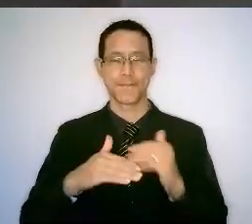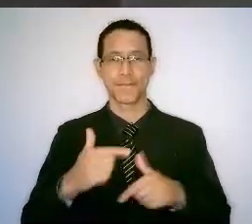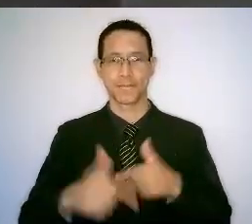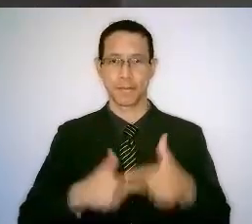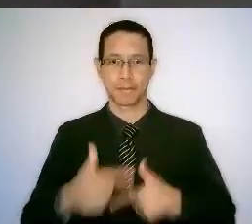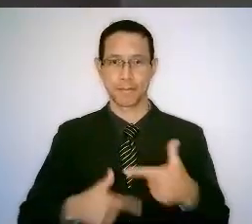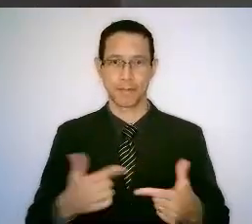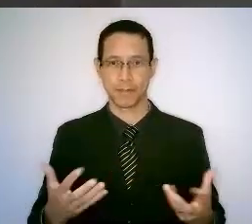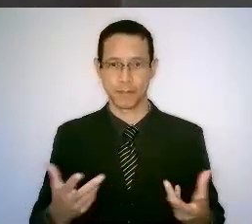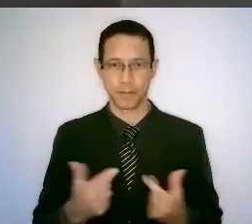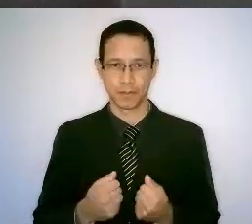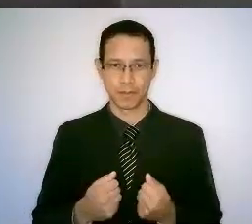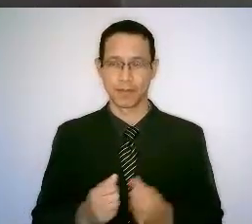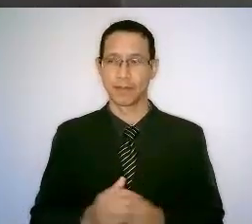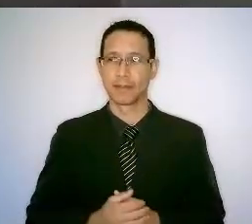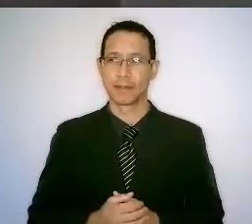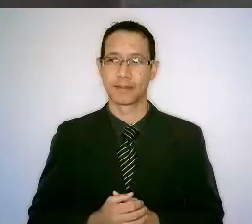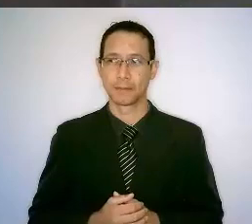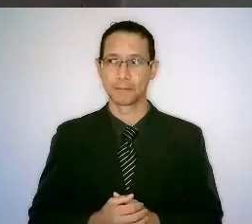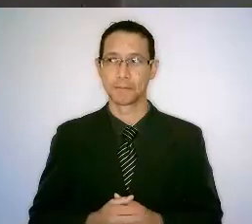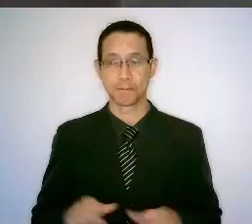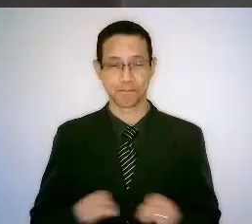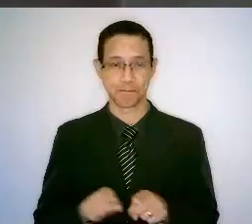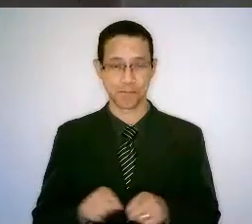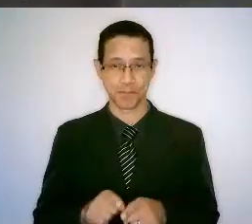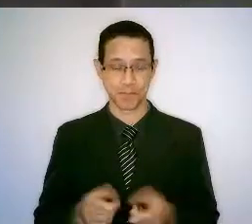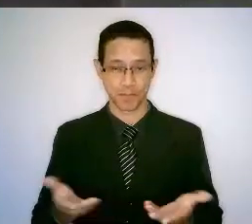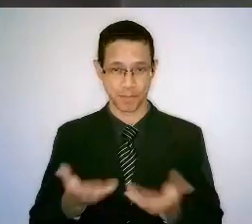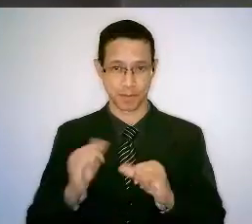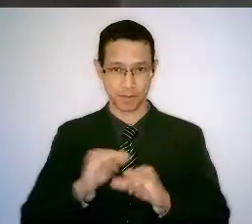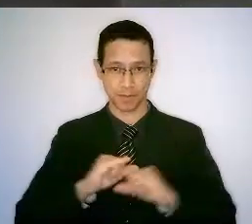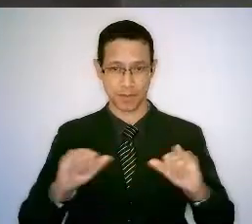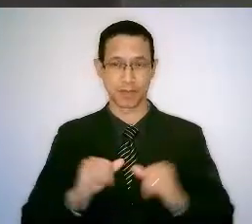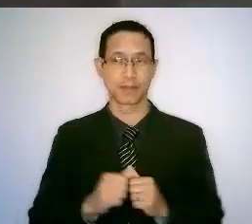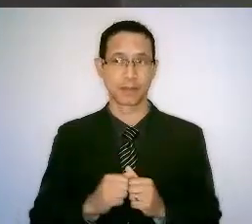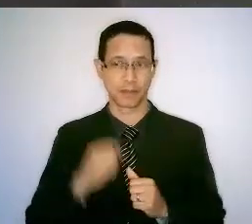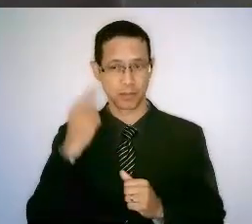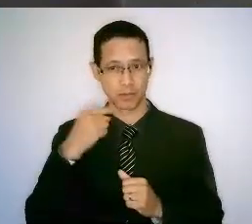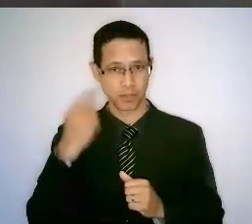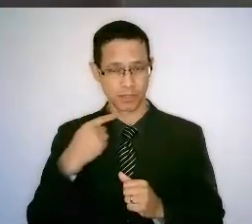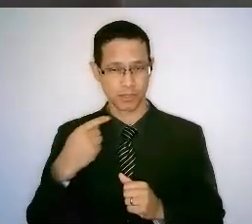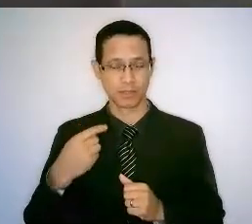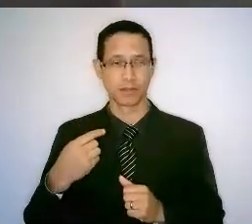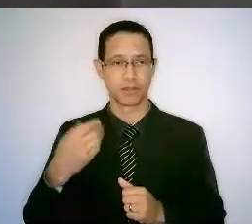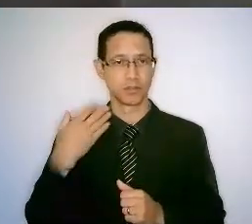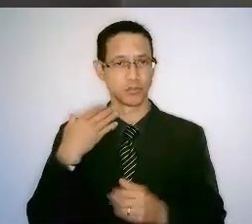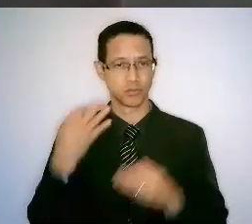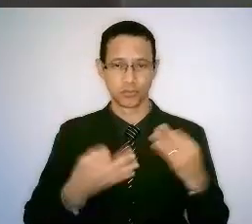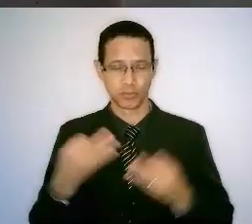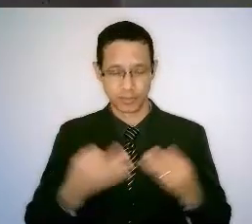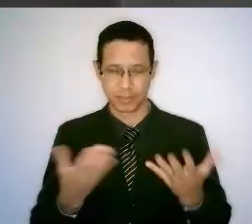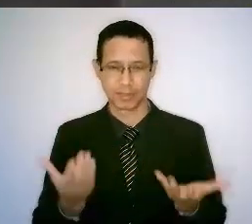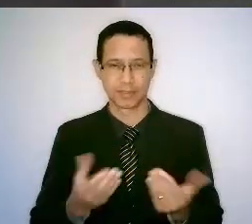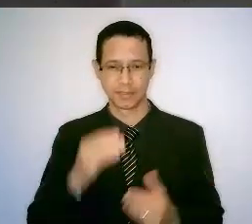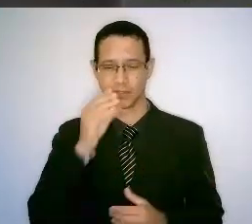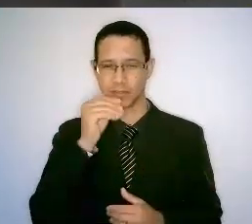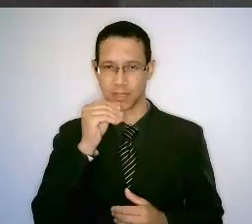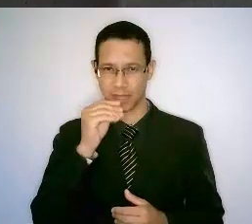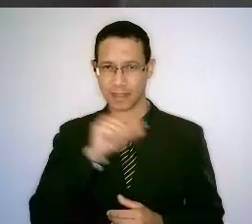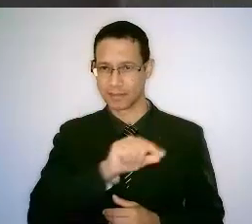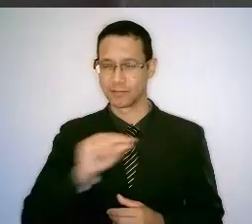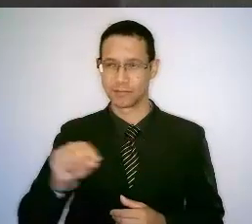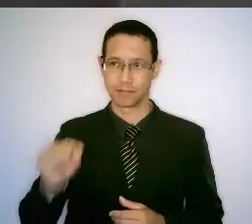Quero adiantadamente dizer aos desembargadores, juízes e funcionários do CNJ que este